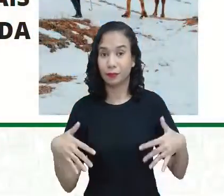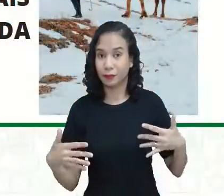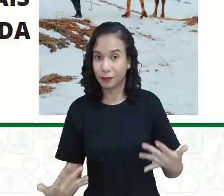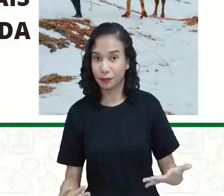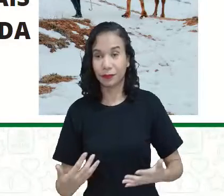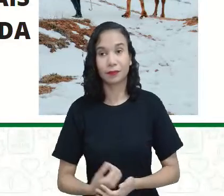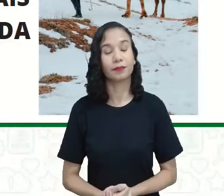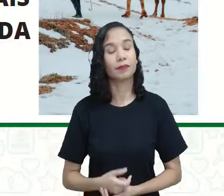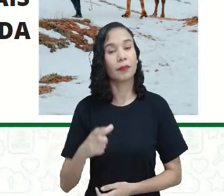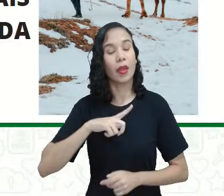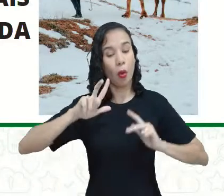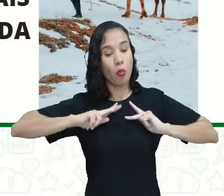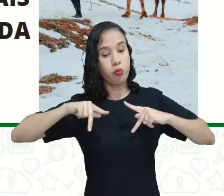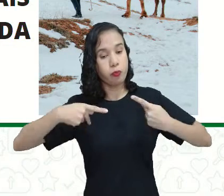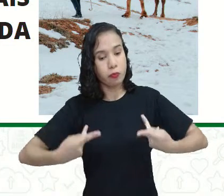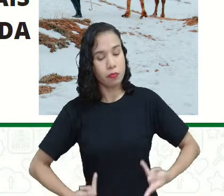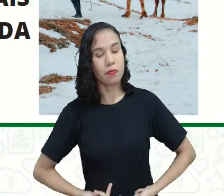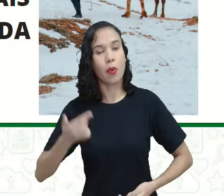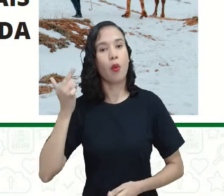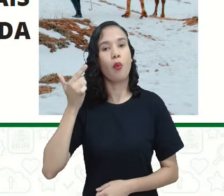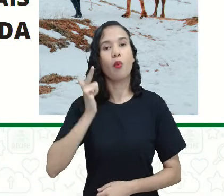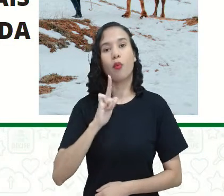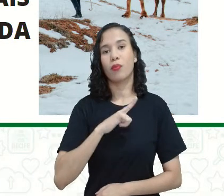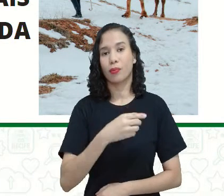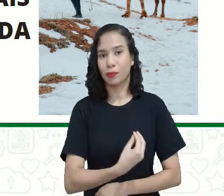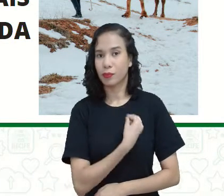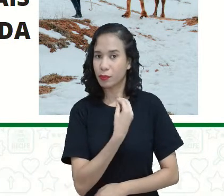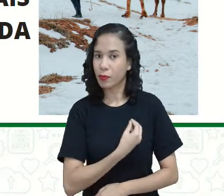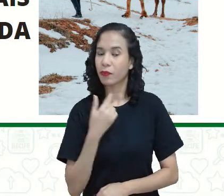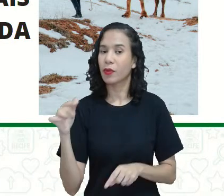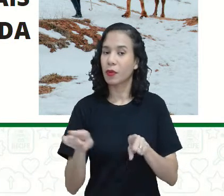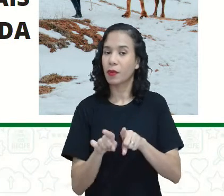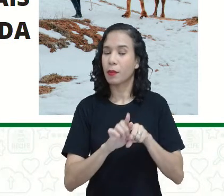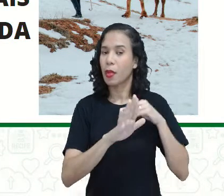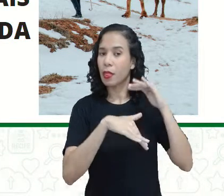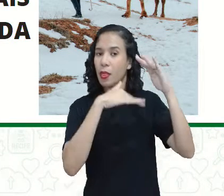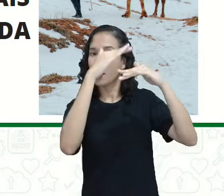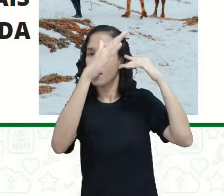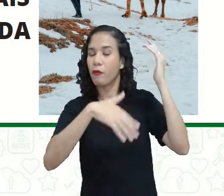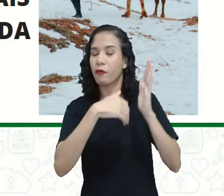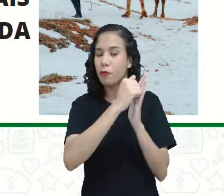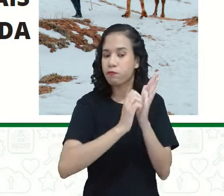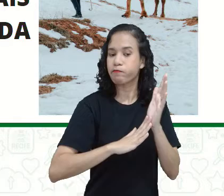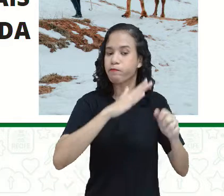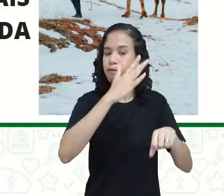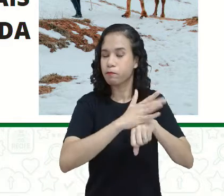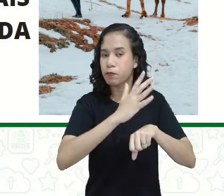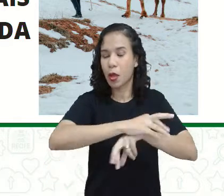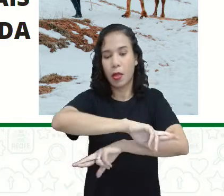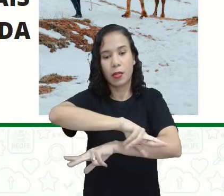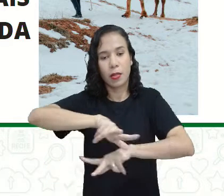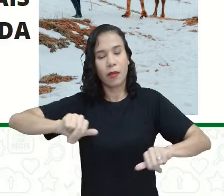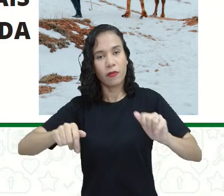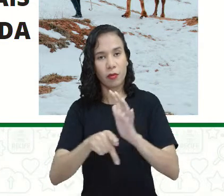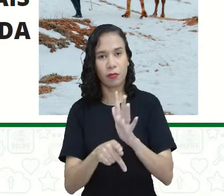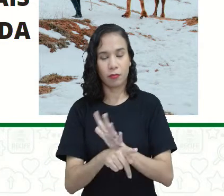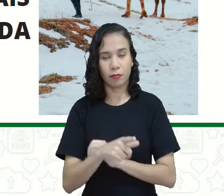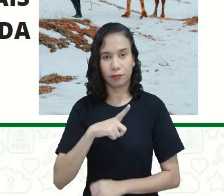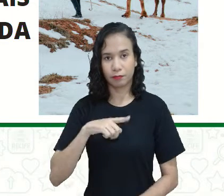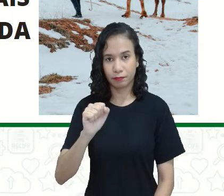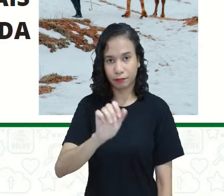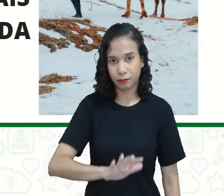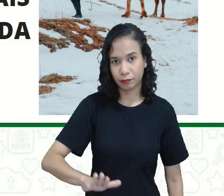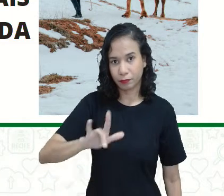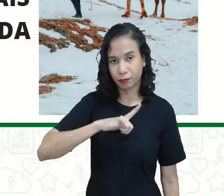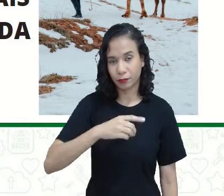Então, o ser humano, ele consegue sobreviver e desenvolver atividades nos mais variados cantos da Terra.